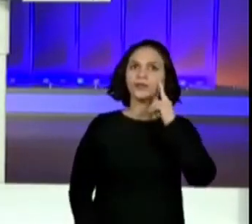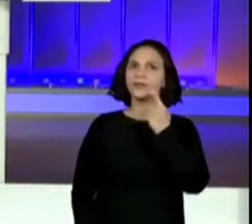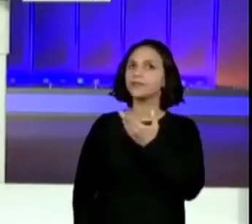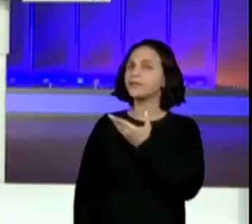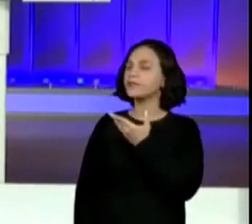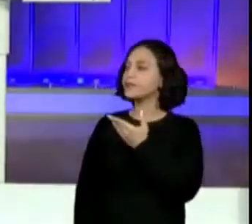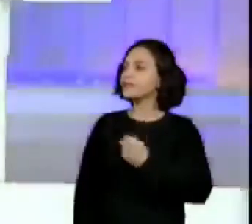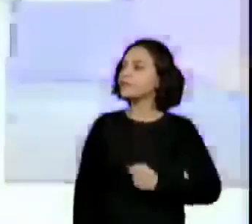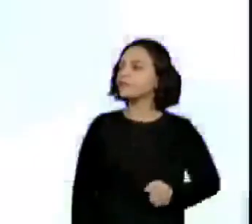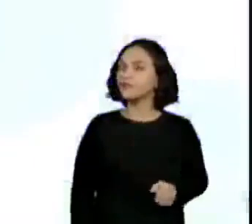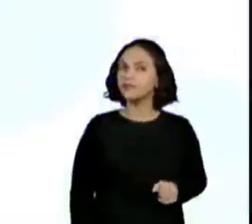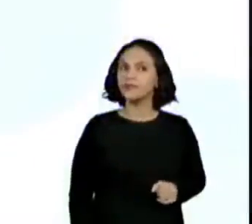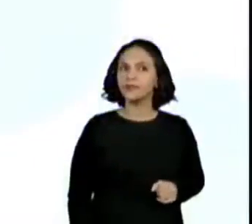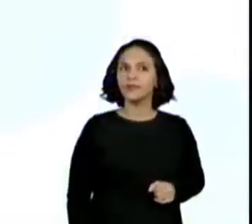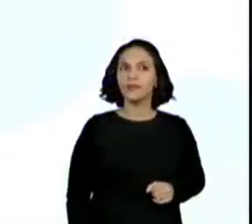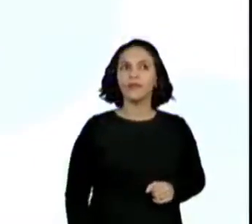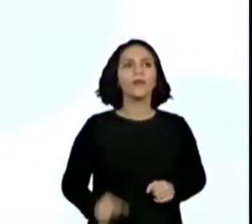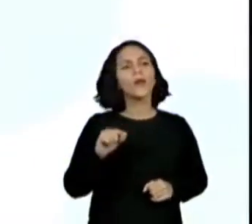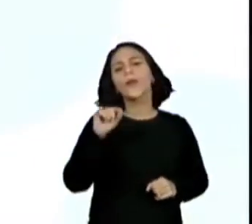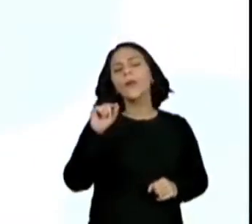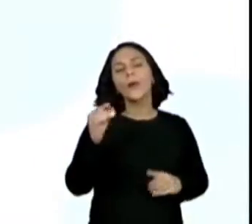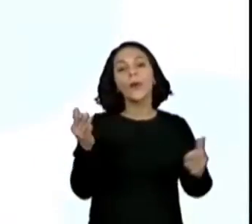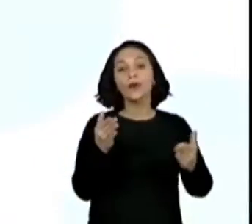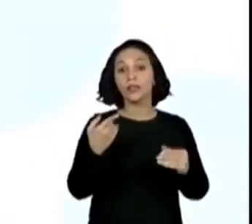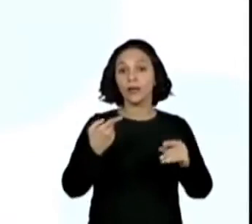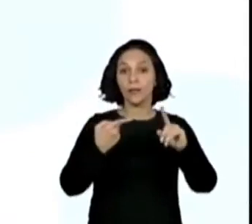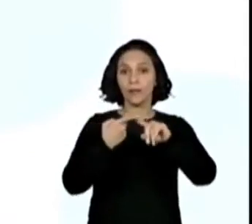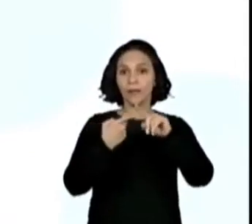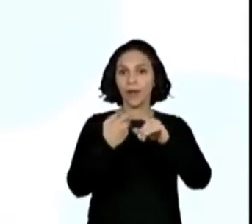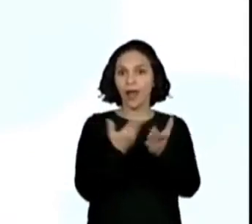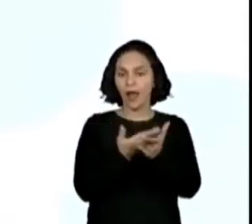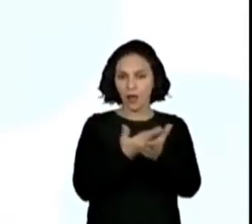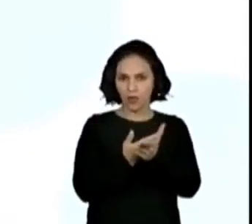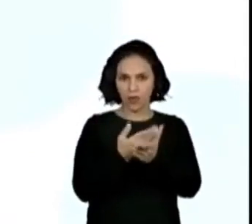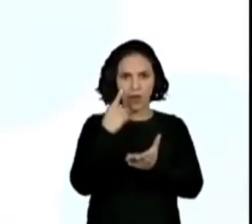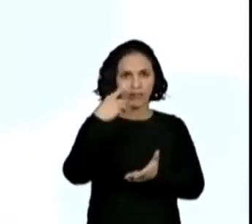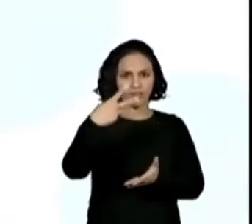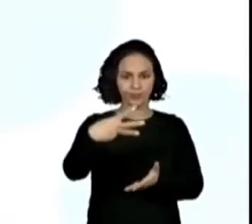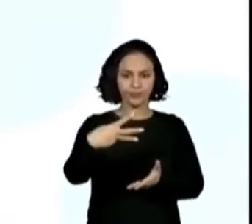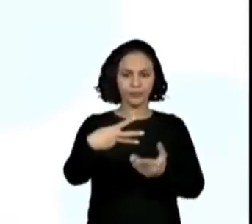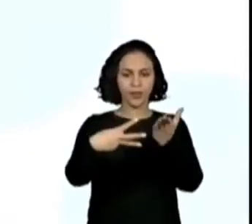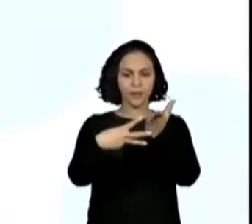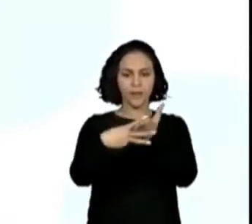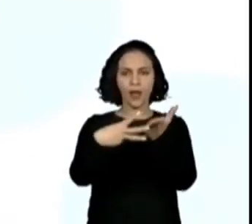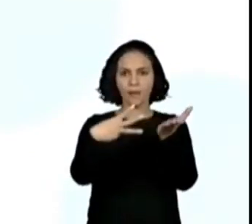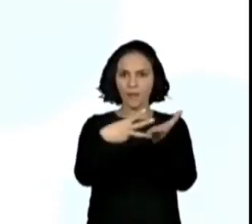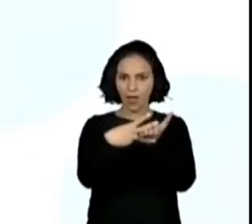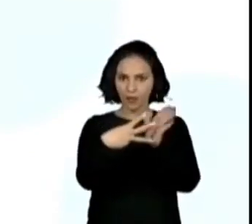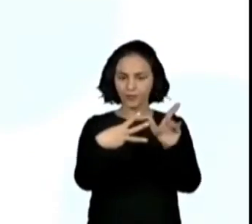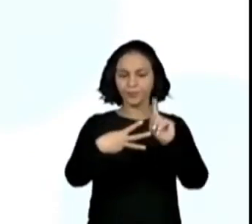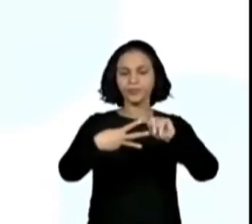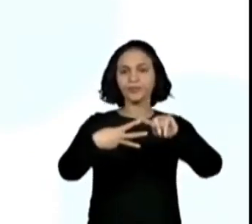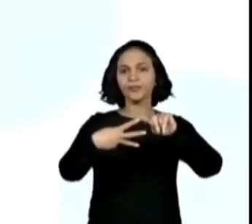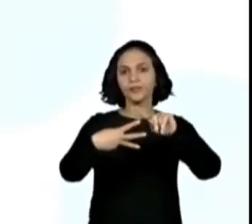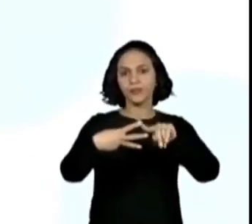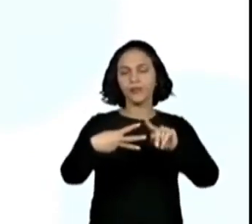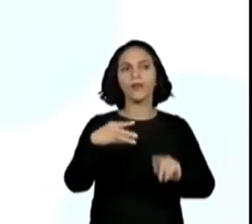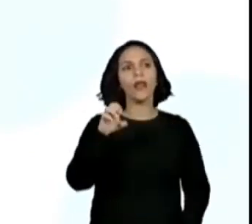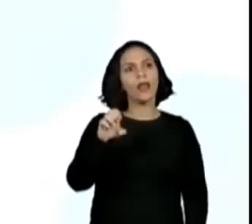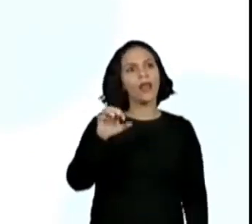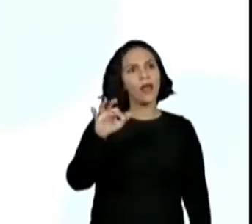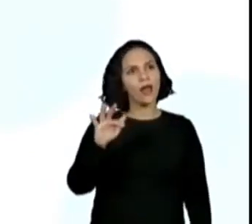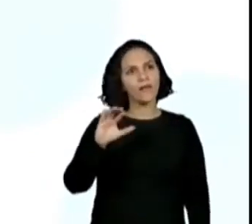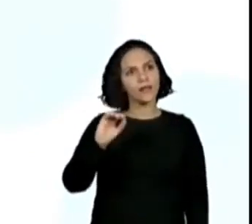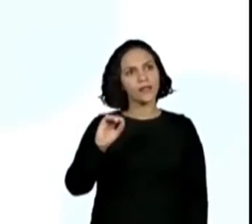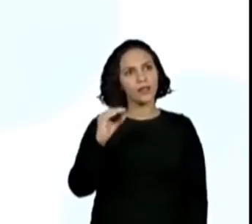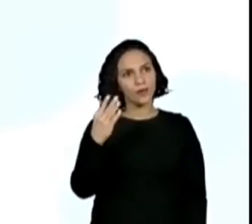com vocês habilidade do nosso primeiro momento de aula é o seguinte e04